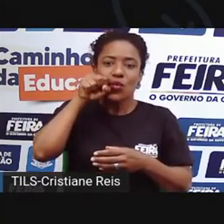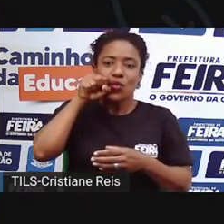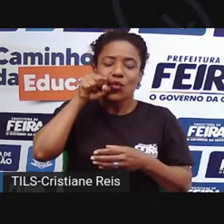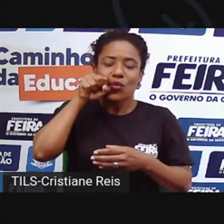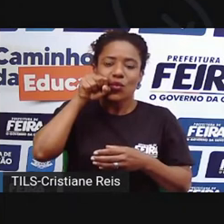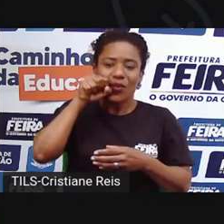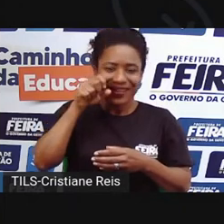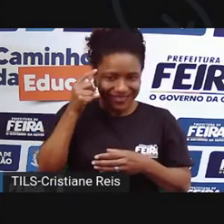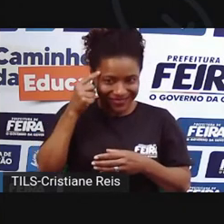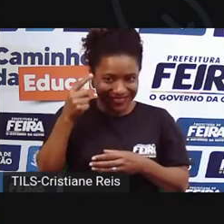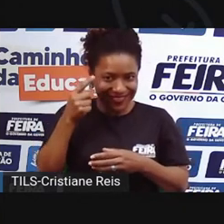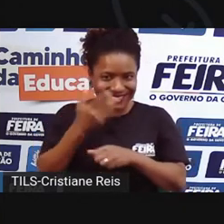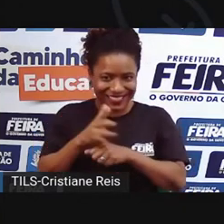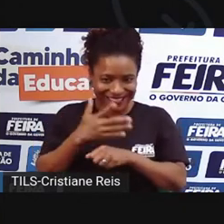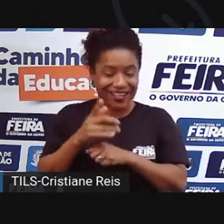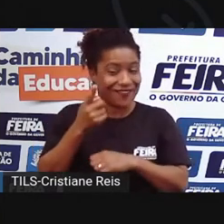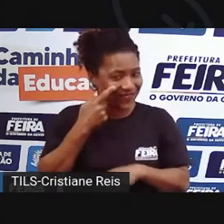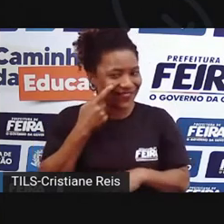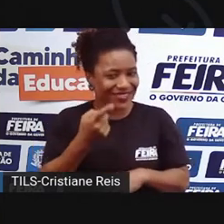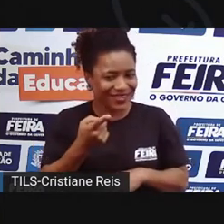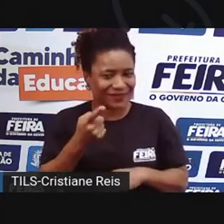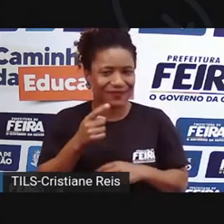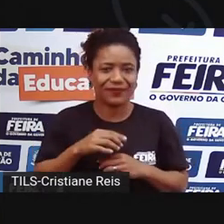bom? Vamos treinar? Ó.